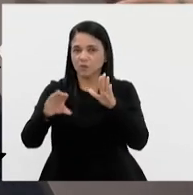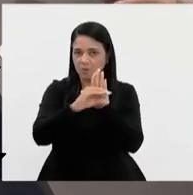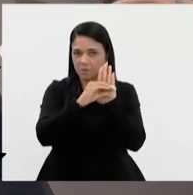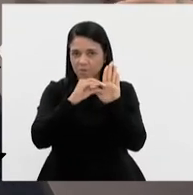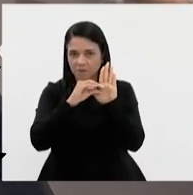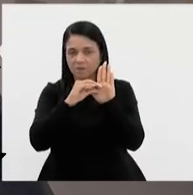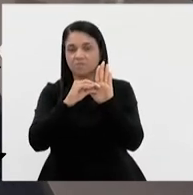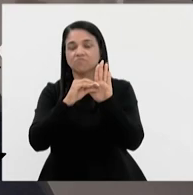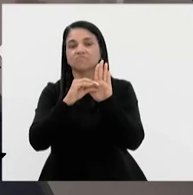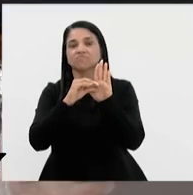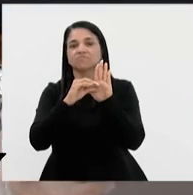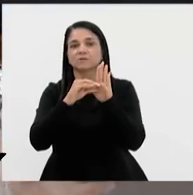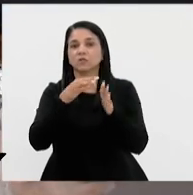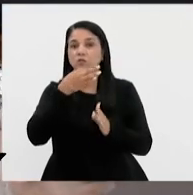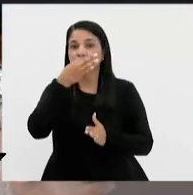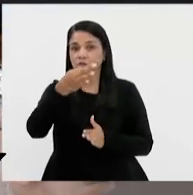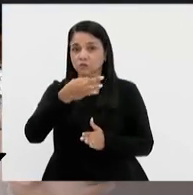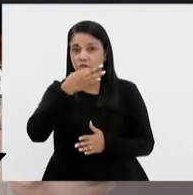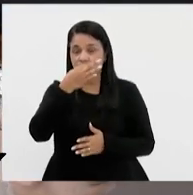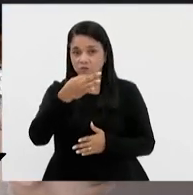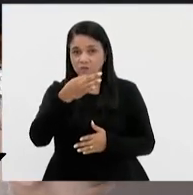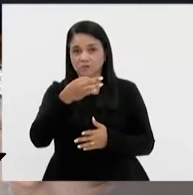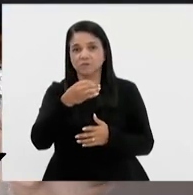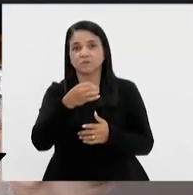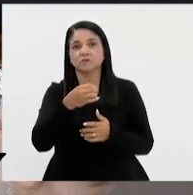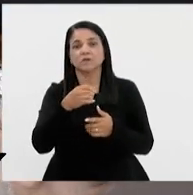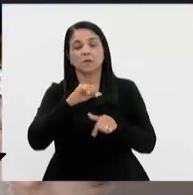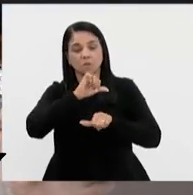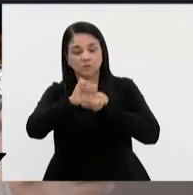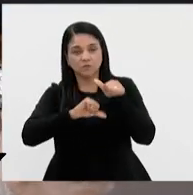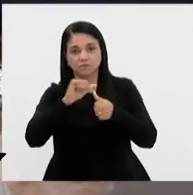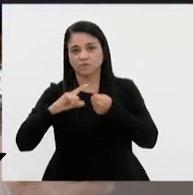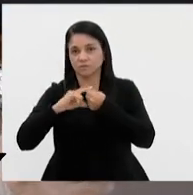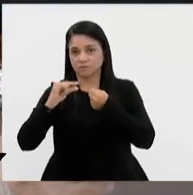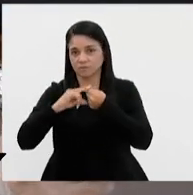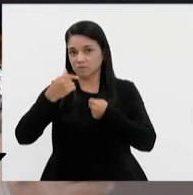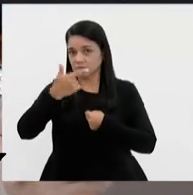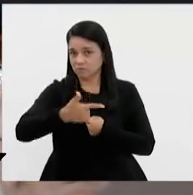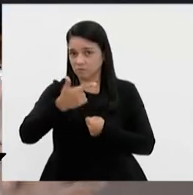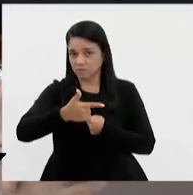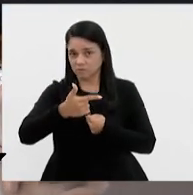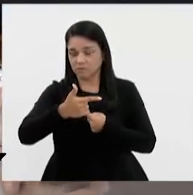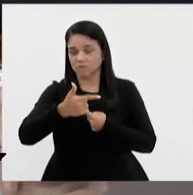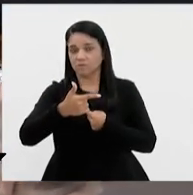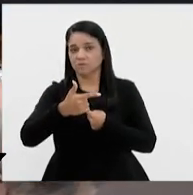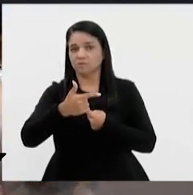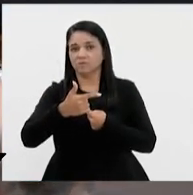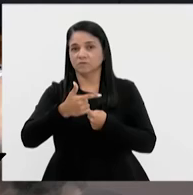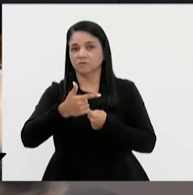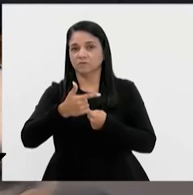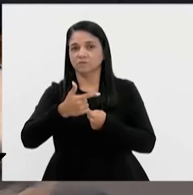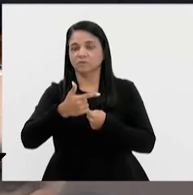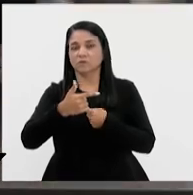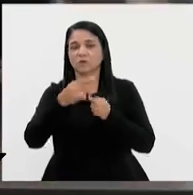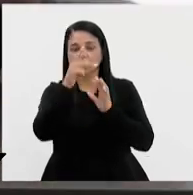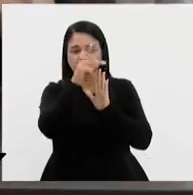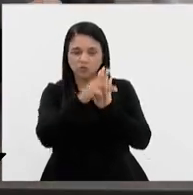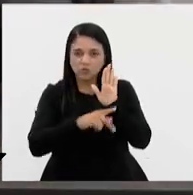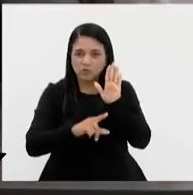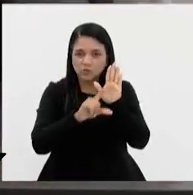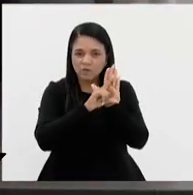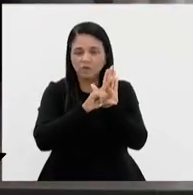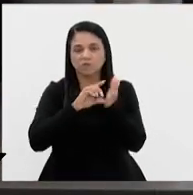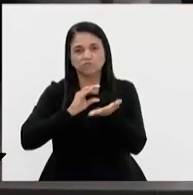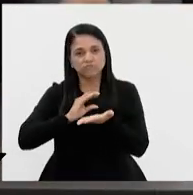sugerida, majoritariamente, fazendo a modificativa no artigo 2º, que majoritariamente projetos que sejam custeados